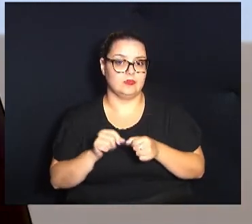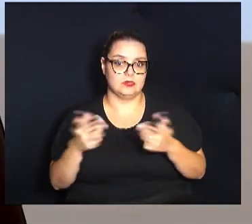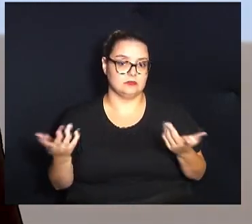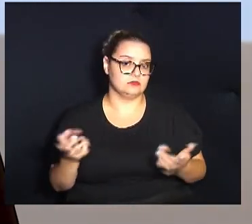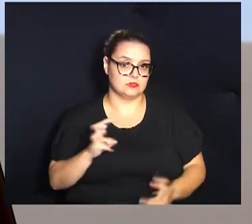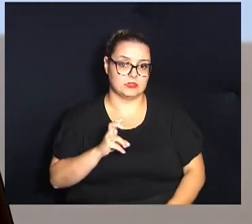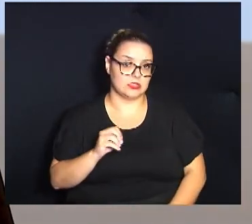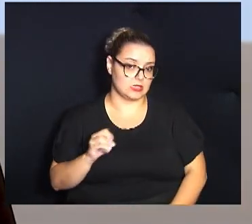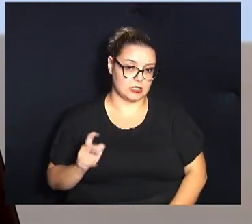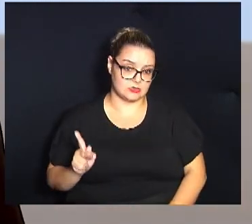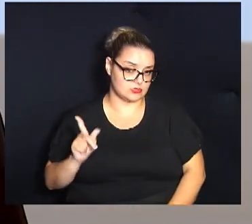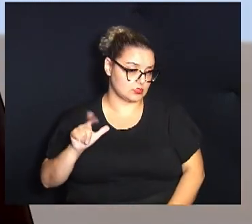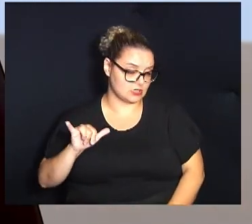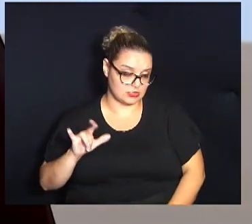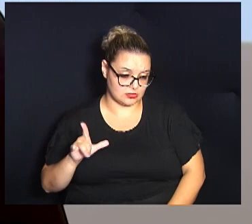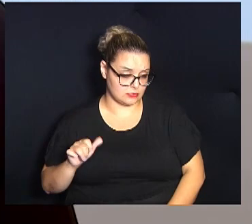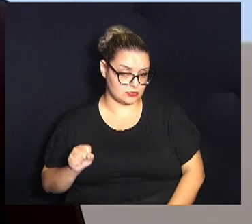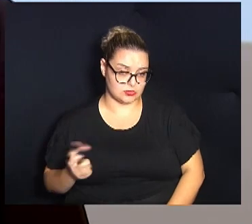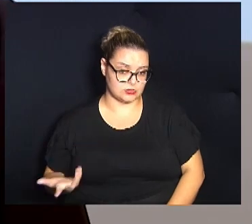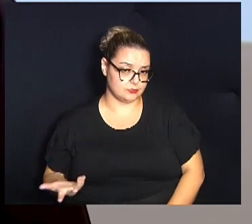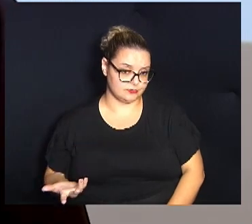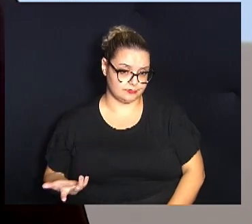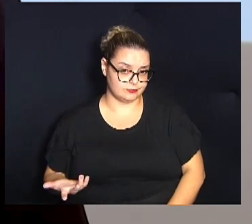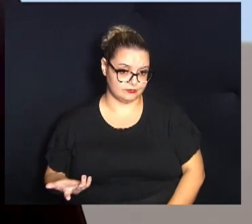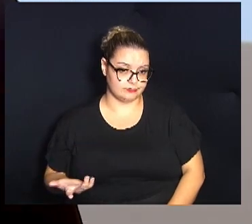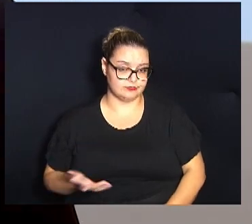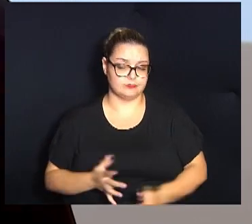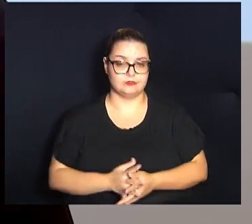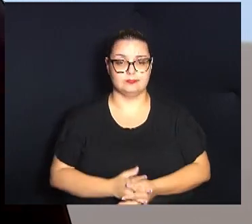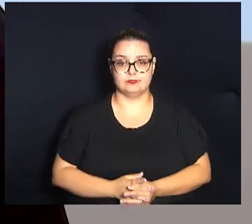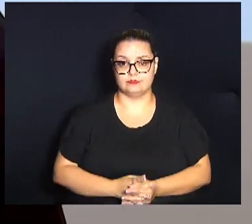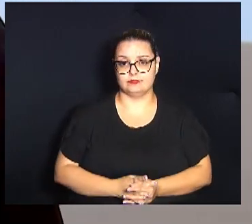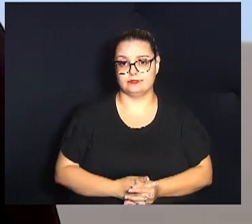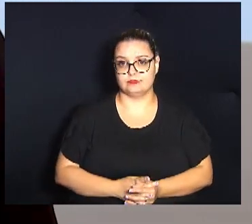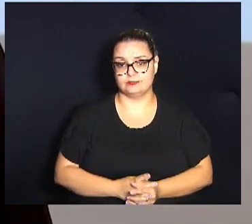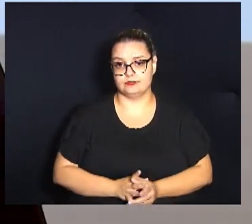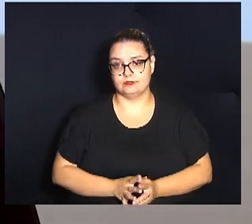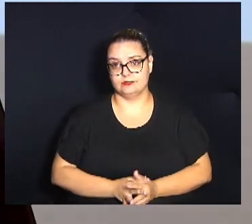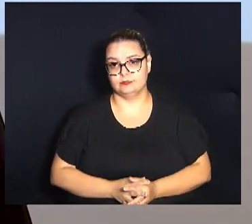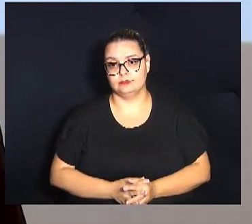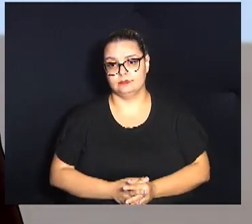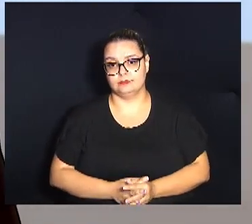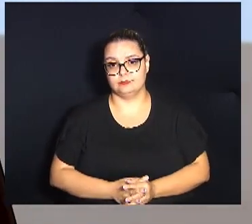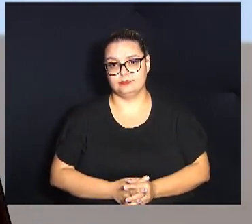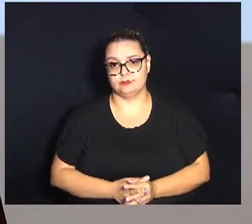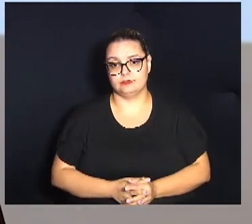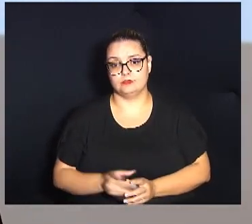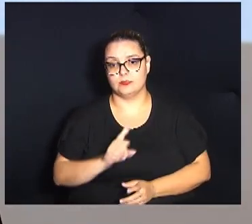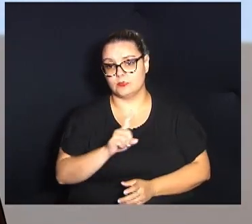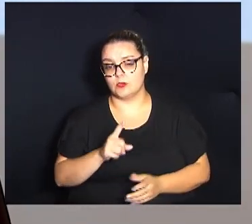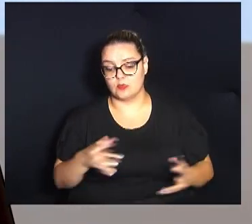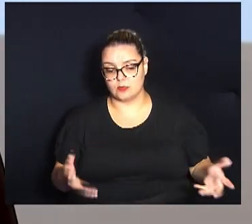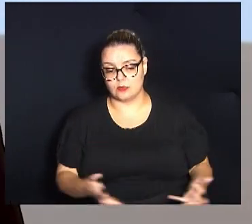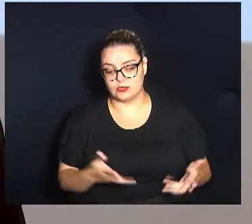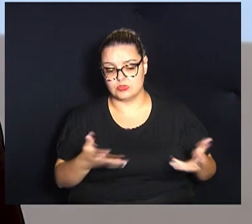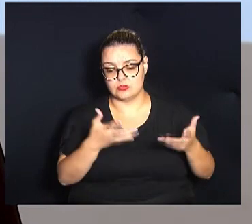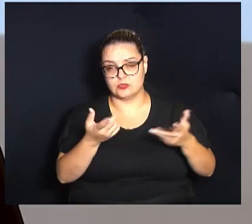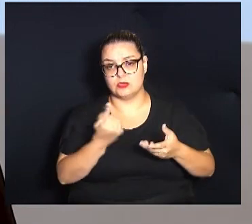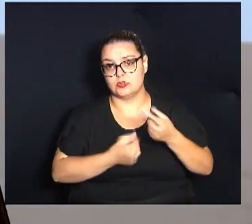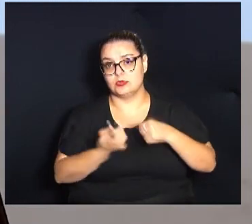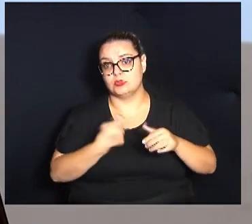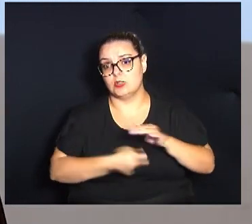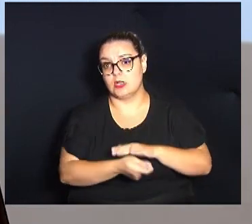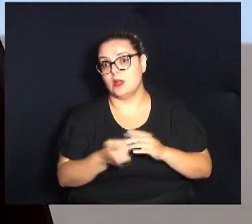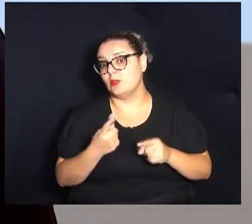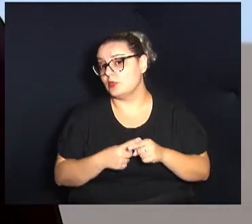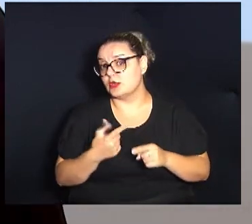500 quilos. Entendeu? Ou seja, você desestimula o investimento, porque você não vai